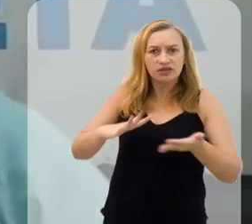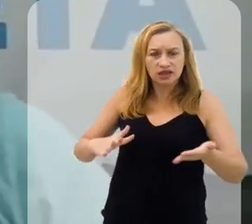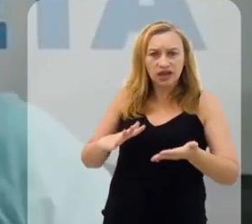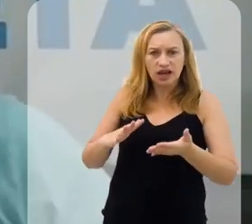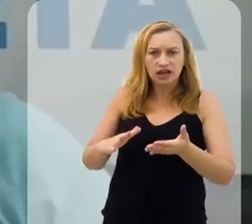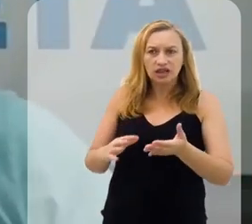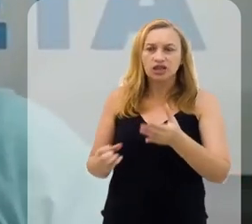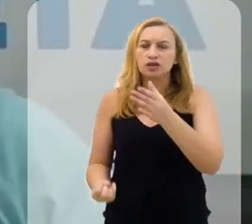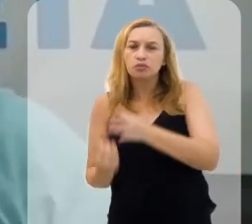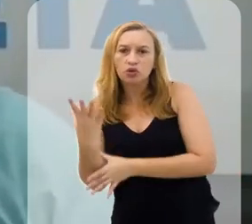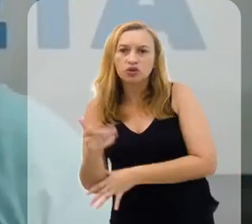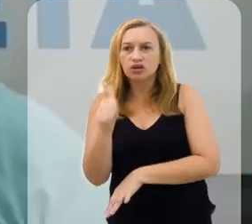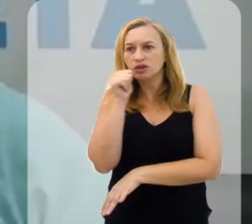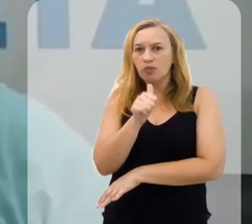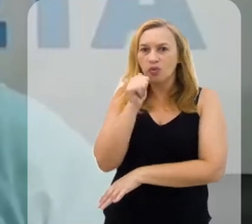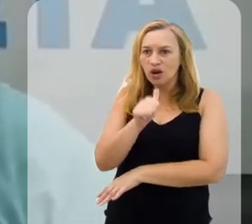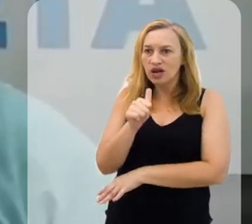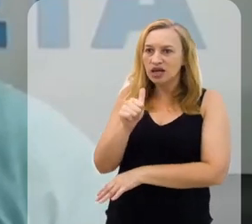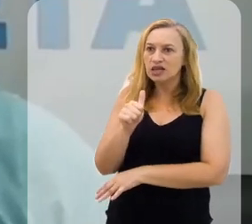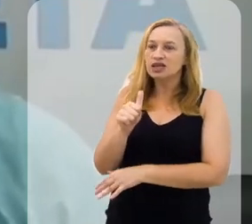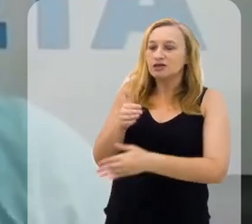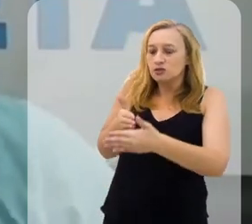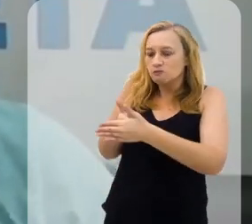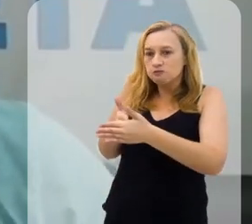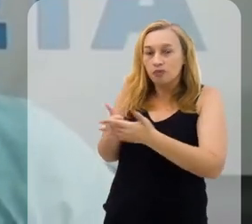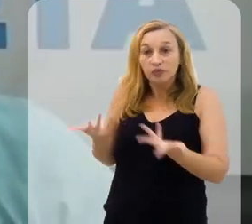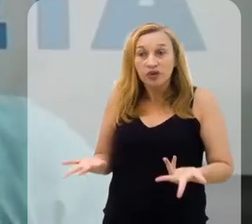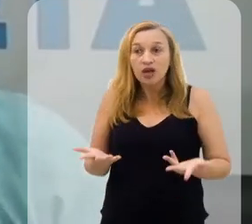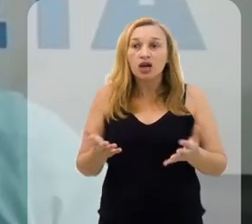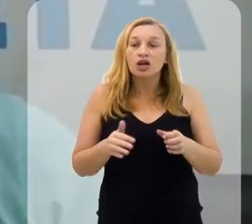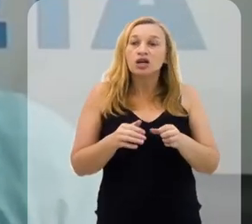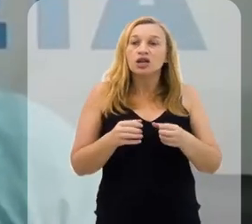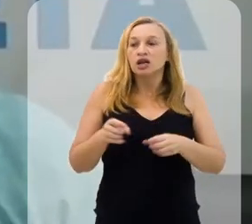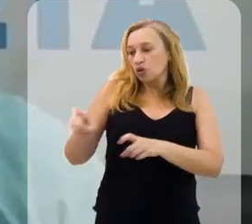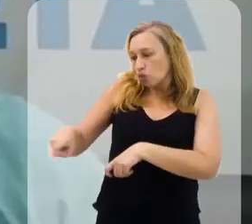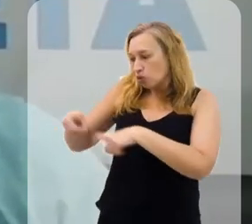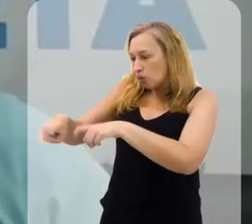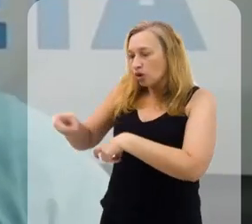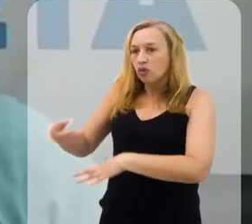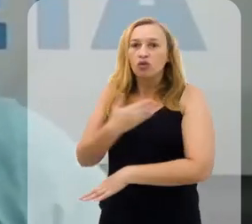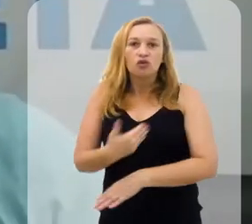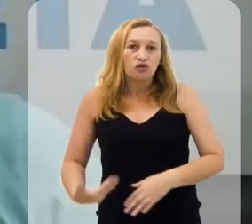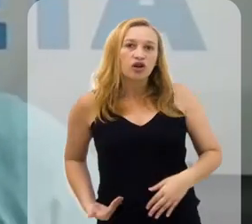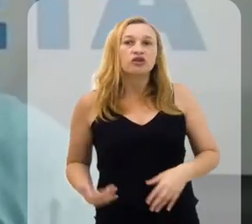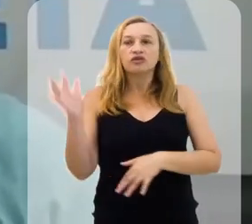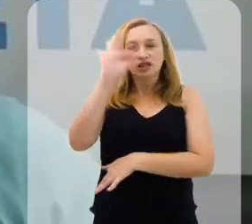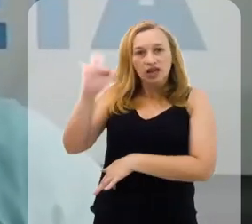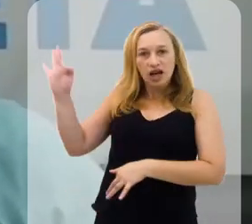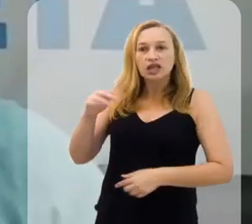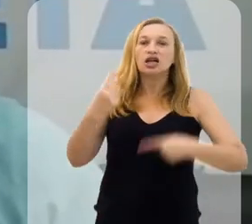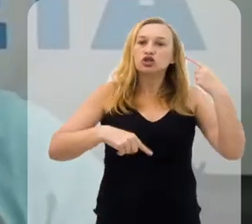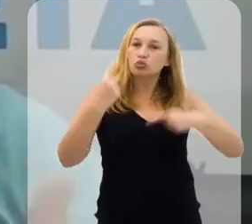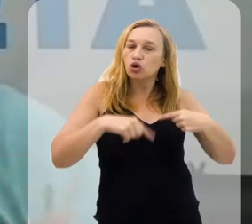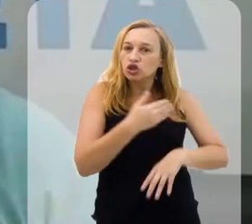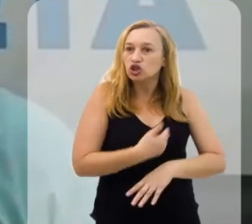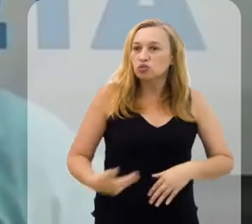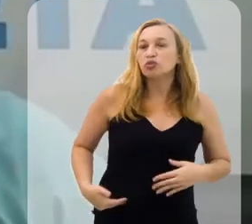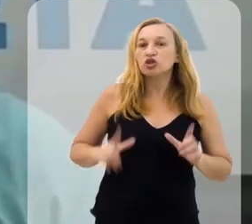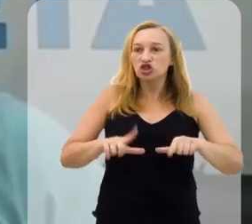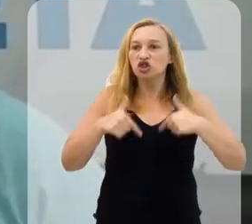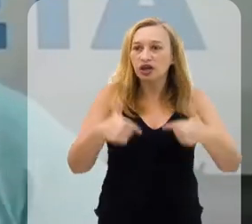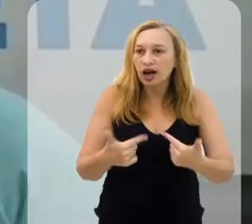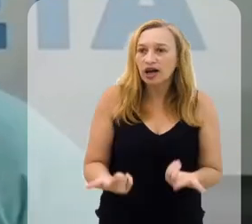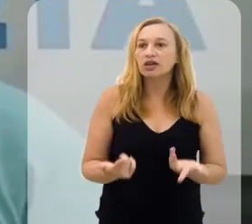reconhecimento dessa atividade produtiva da mulher. Havia uma certa invisibilidade. E a extensão rural, o governo federal, as